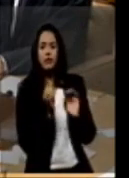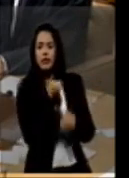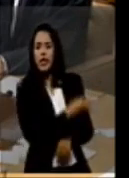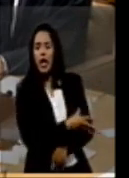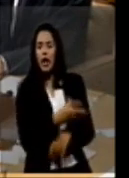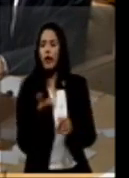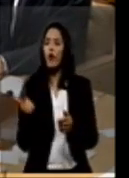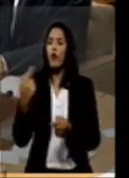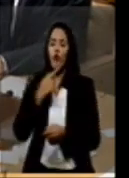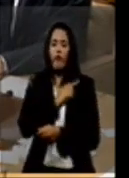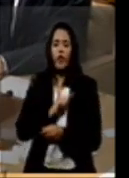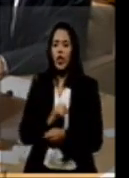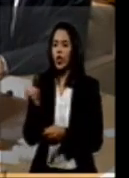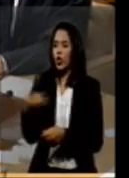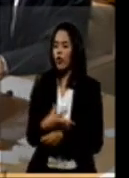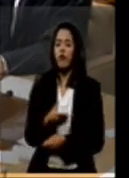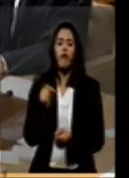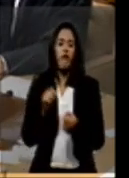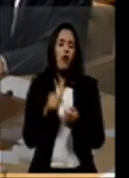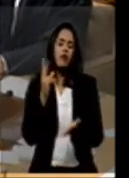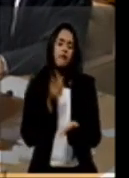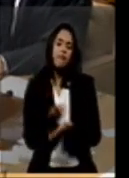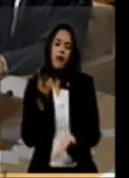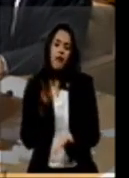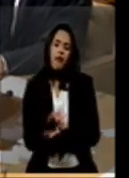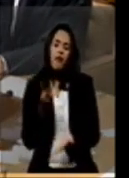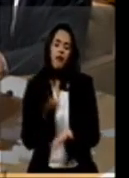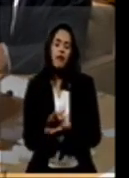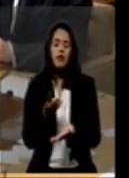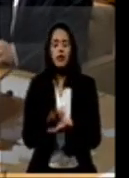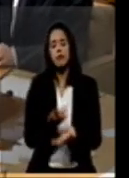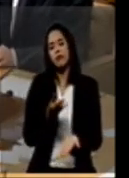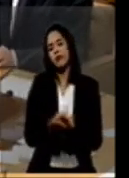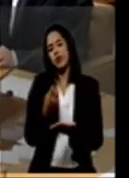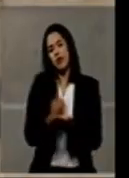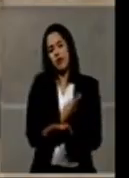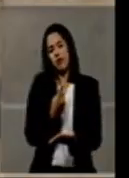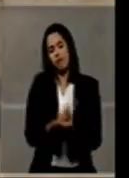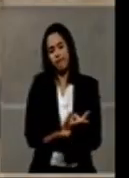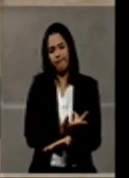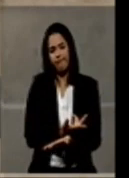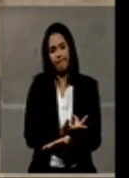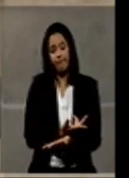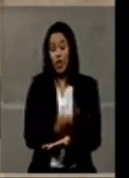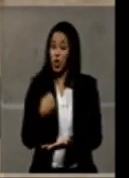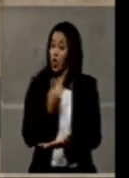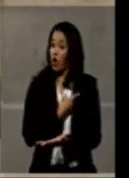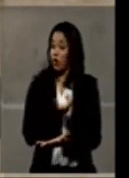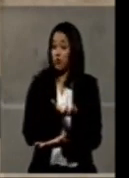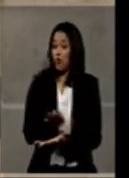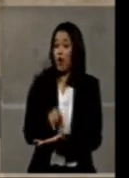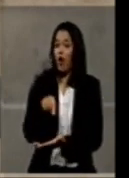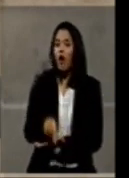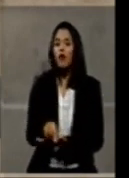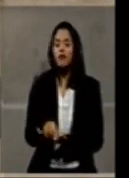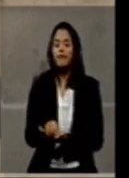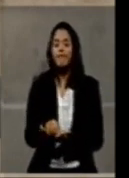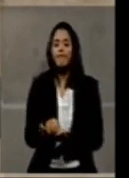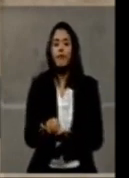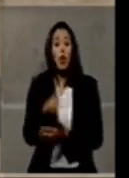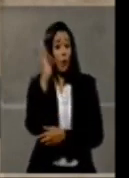se nas mesmas condutas não é o que se espera neste momento a república federativa do brasil